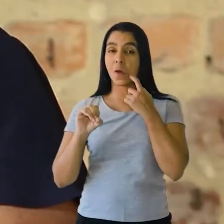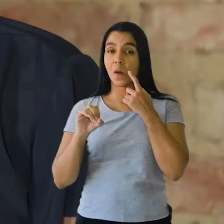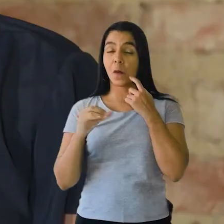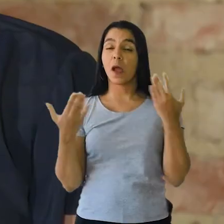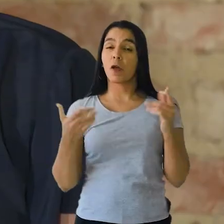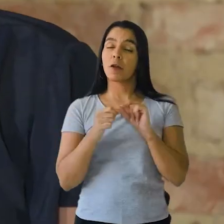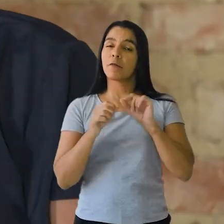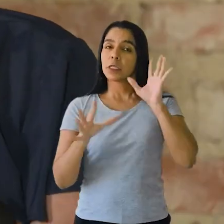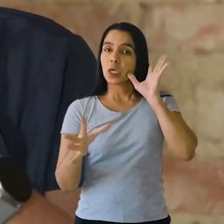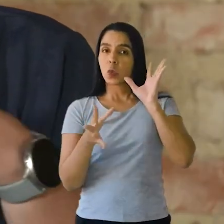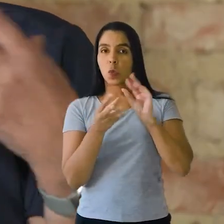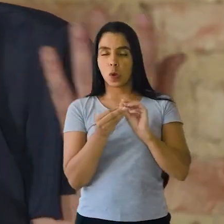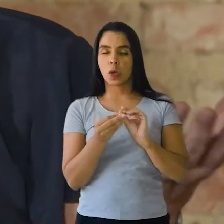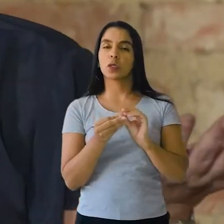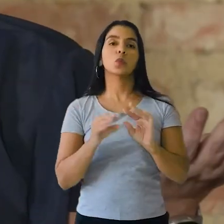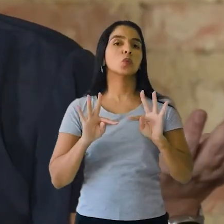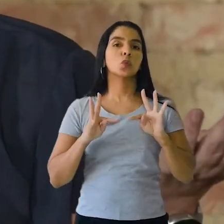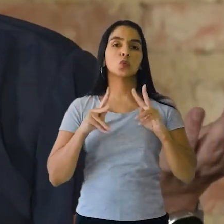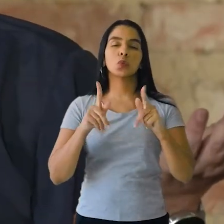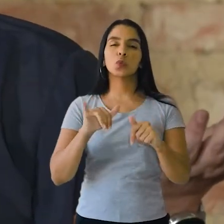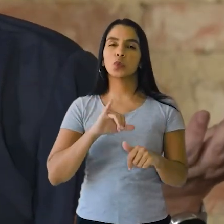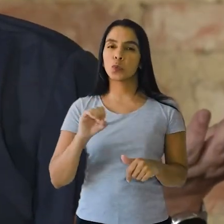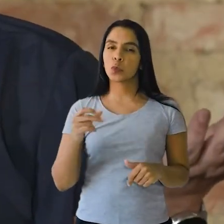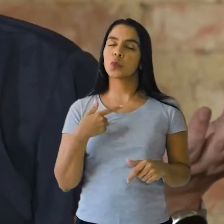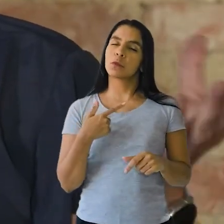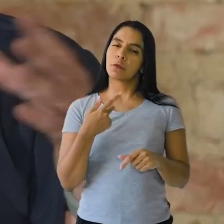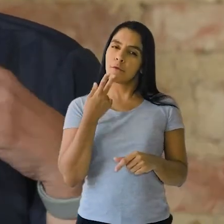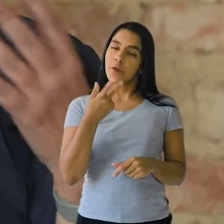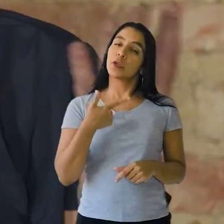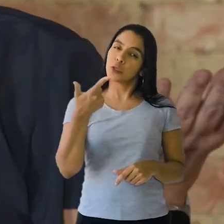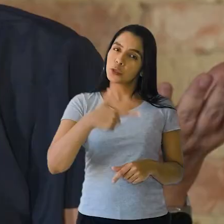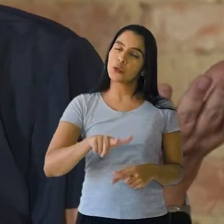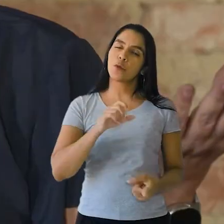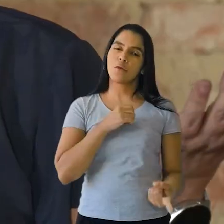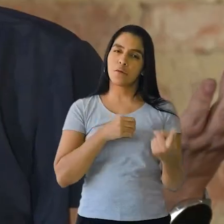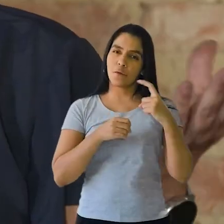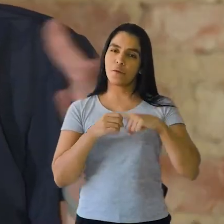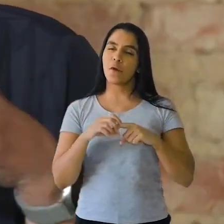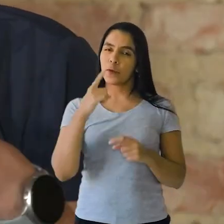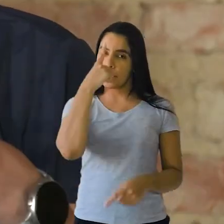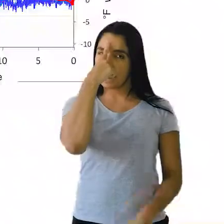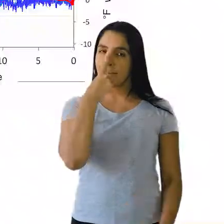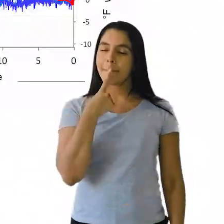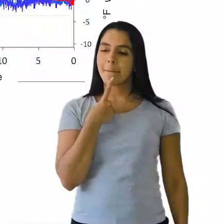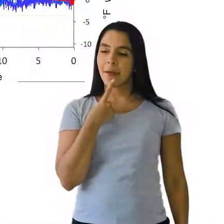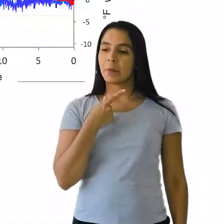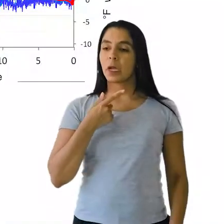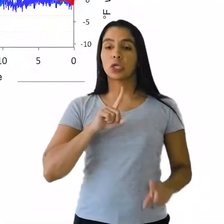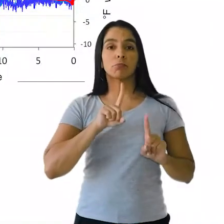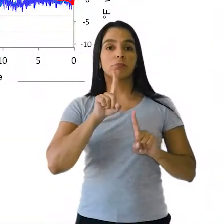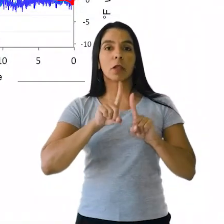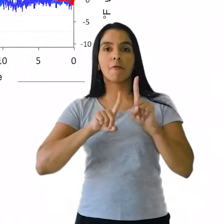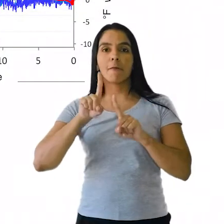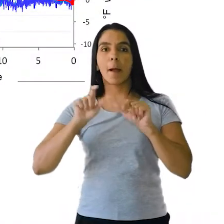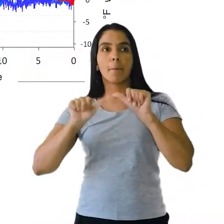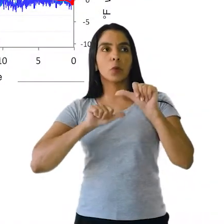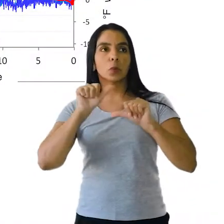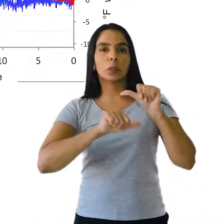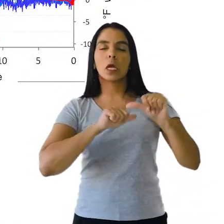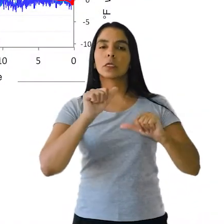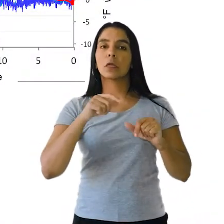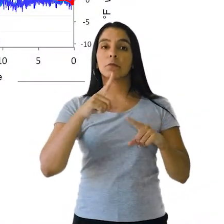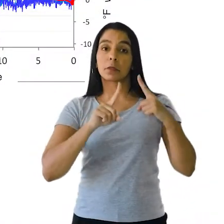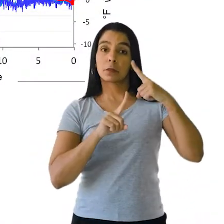quaternário. Então, agora fazendo uma síntese, né, de tudo isso aqui, de novo eu volto para a